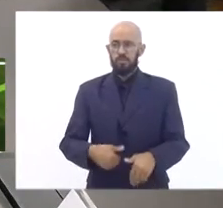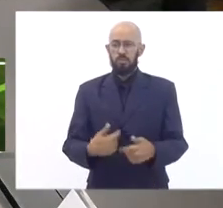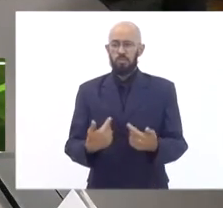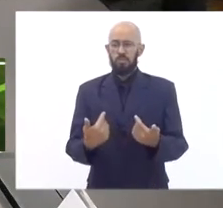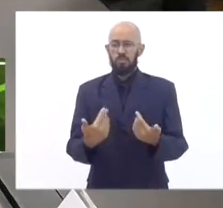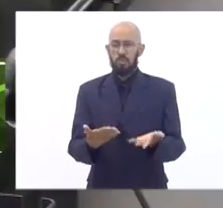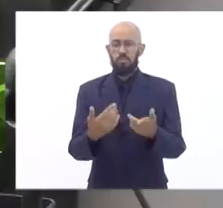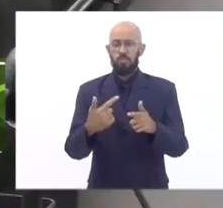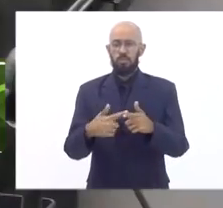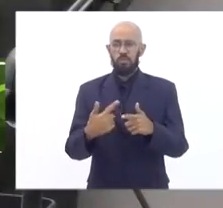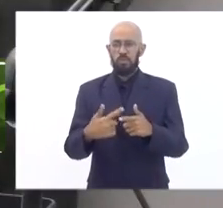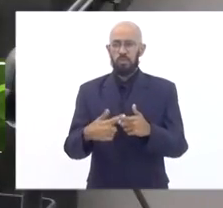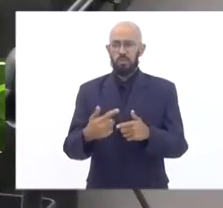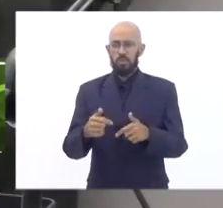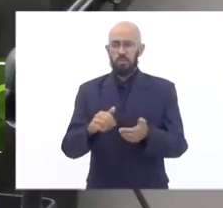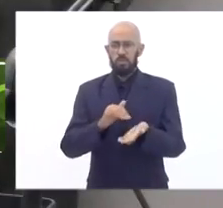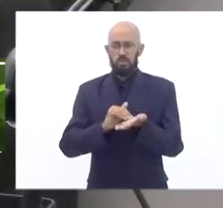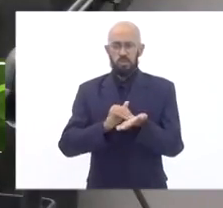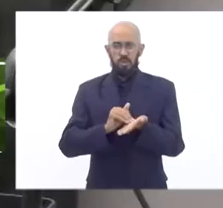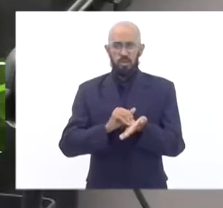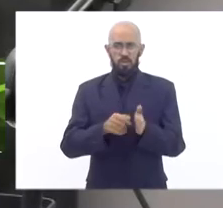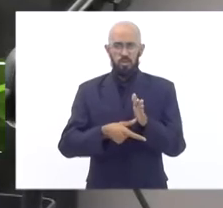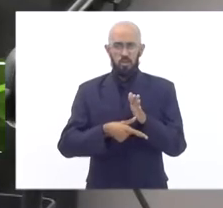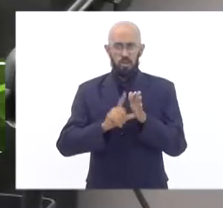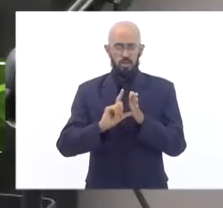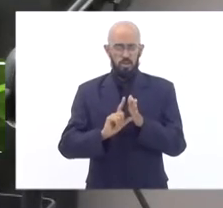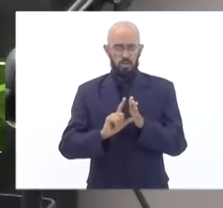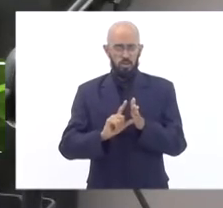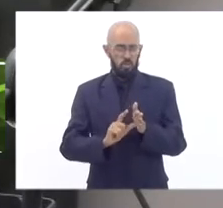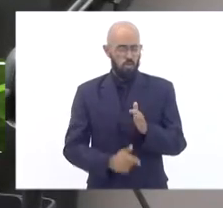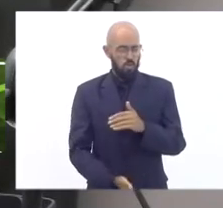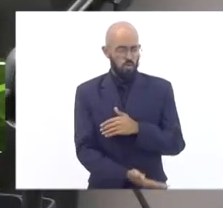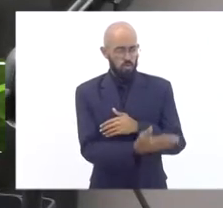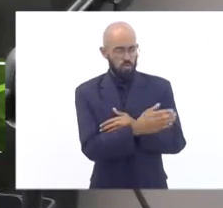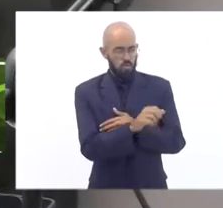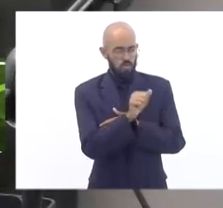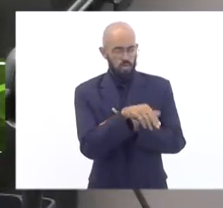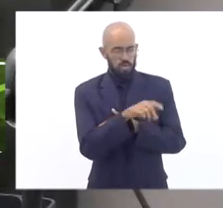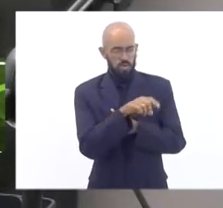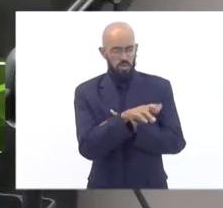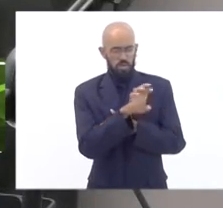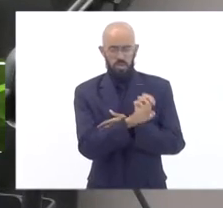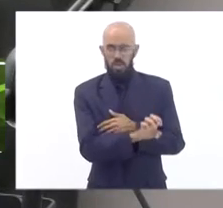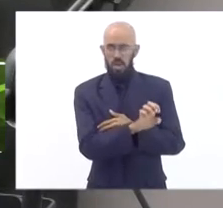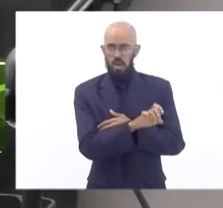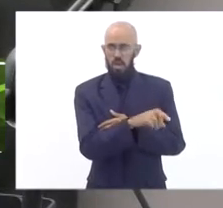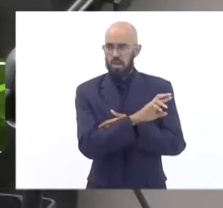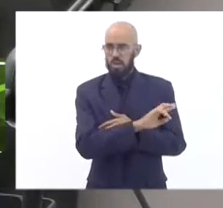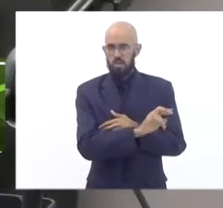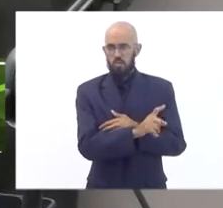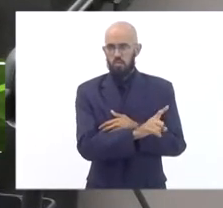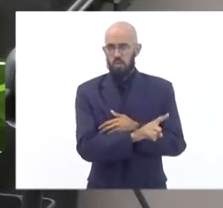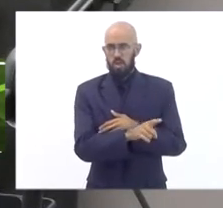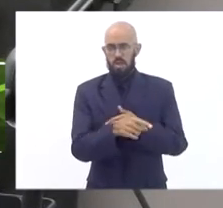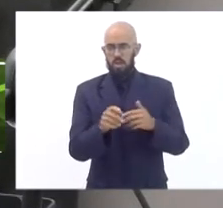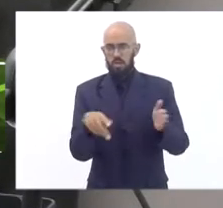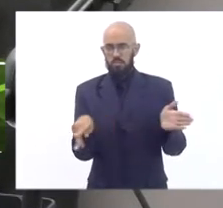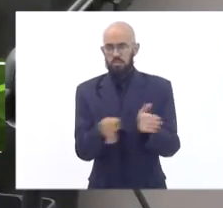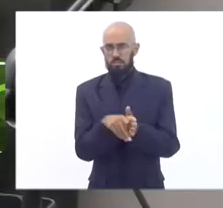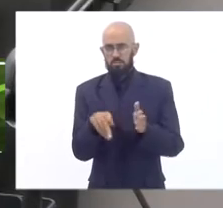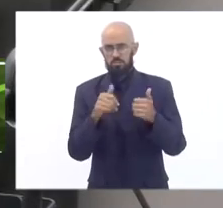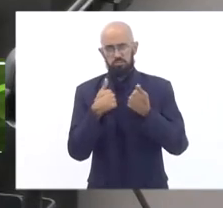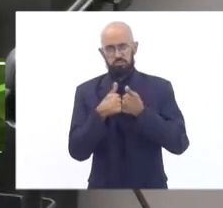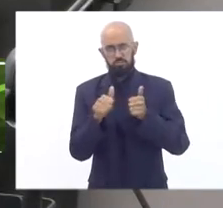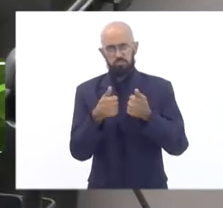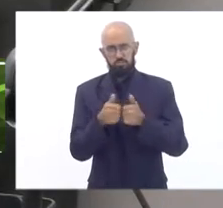o secretário que antecede, o secretário André, não era do ramo, né? No mínimo.